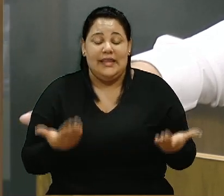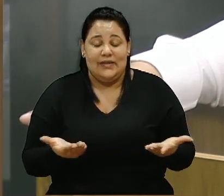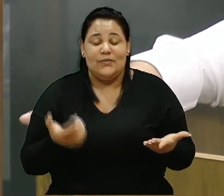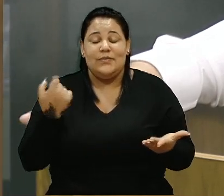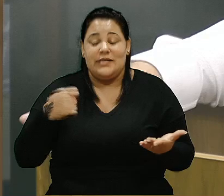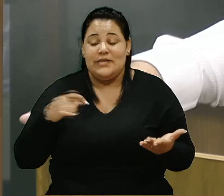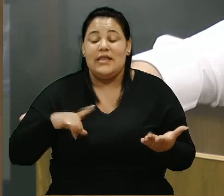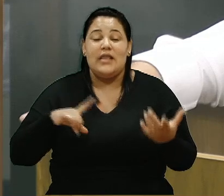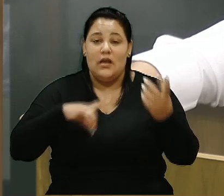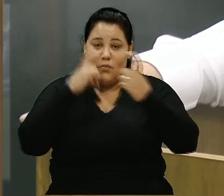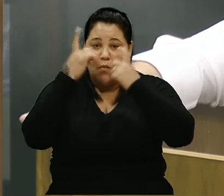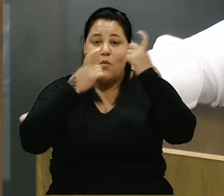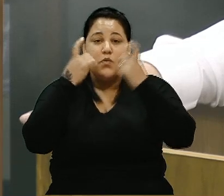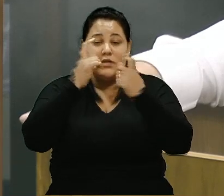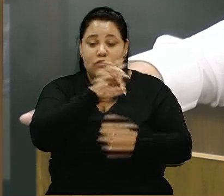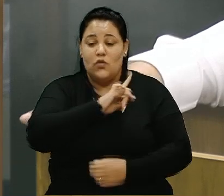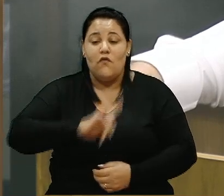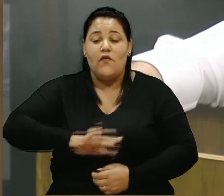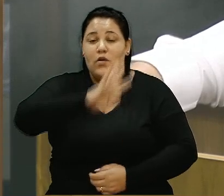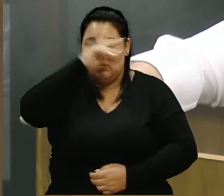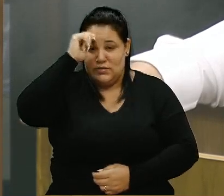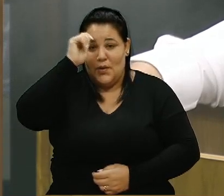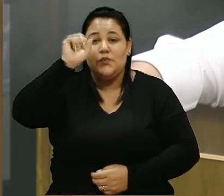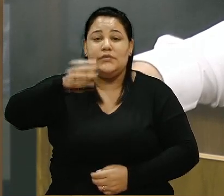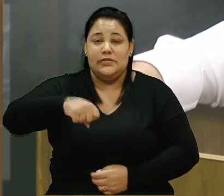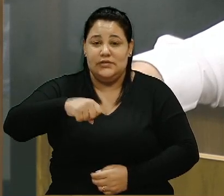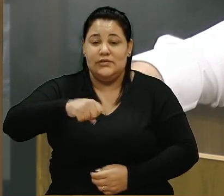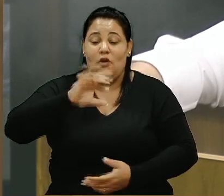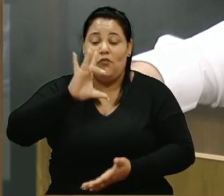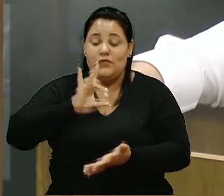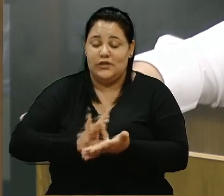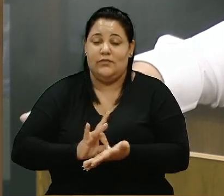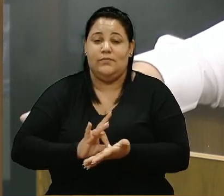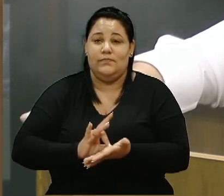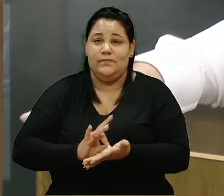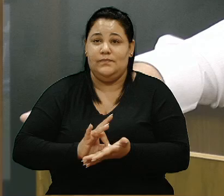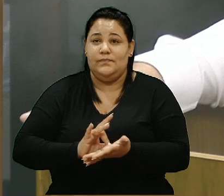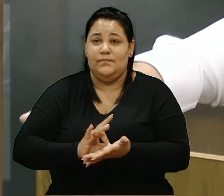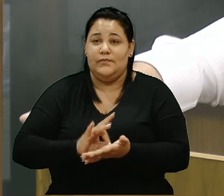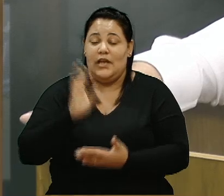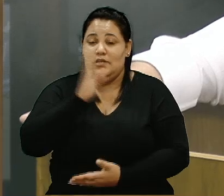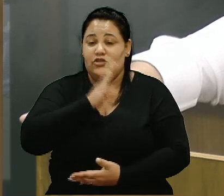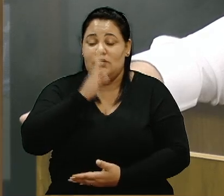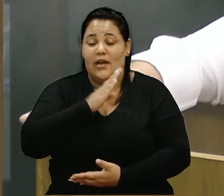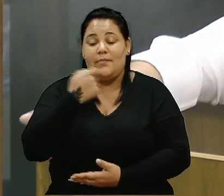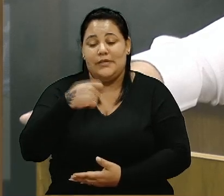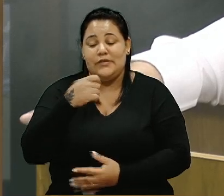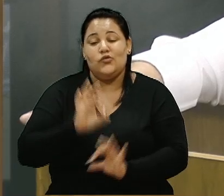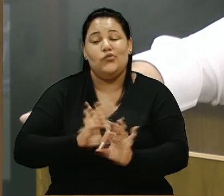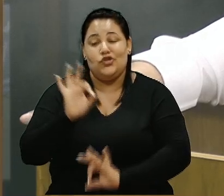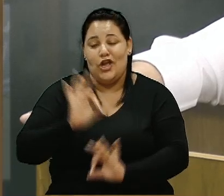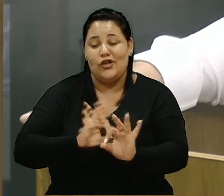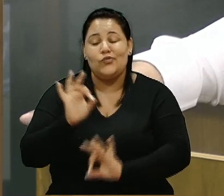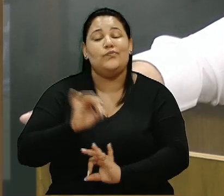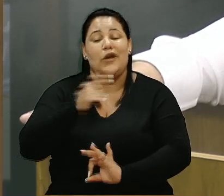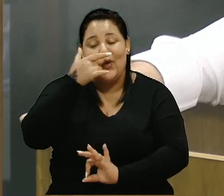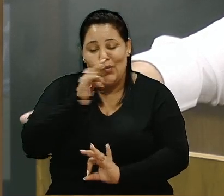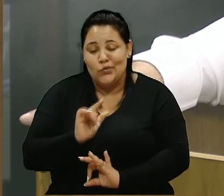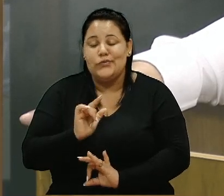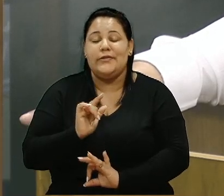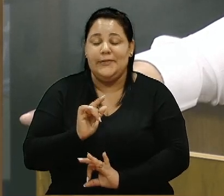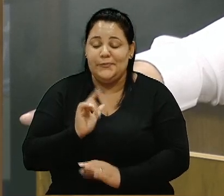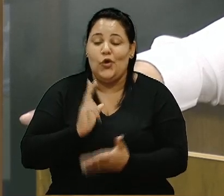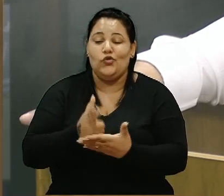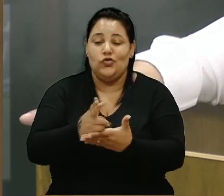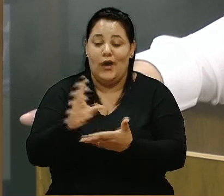uma preocupação do governo municipal efetivo, real, com a agilidade necessária, para que se tenha projetos sob penas de